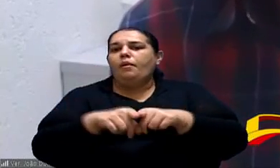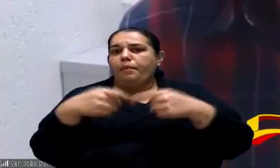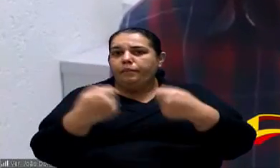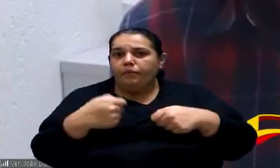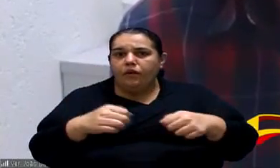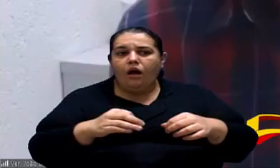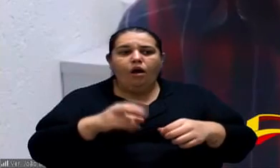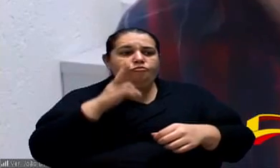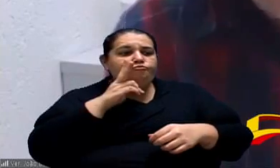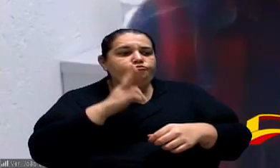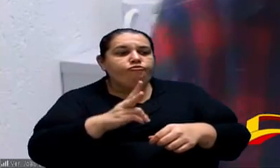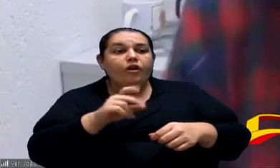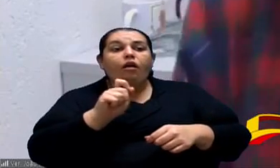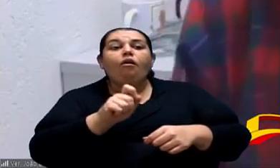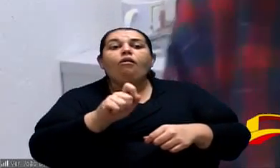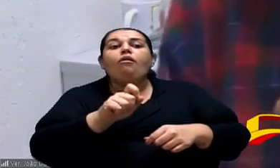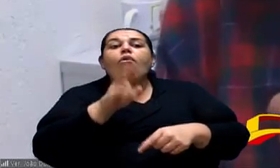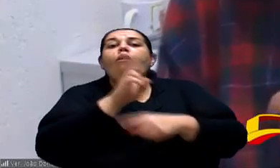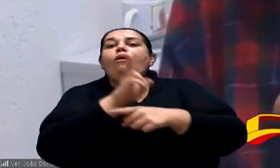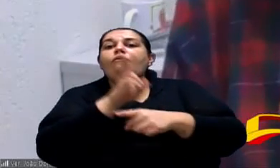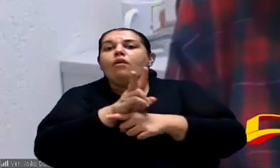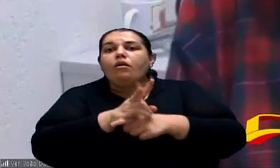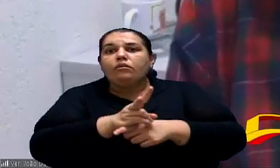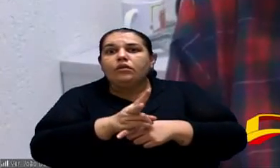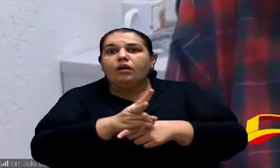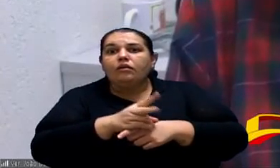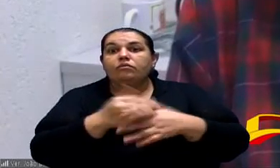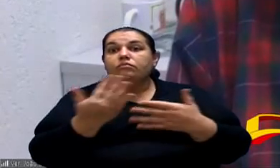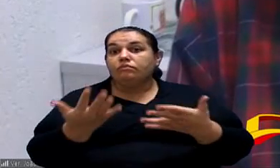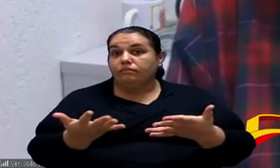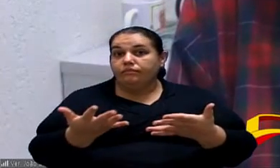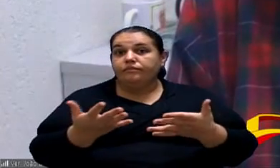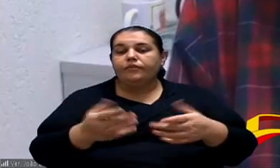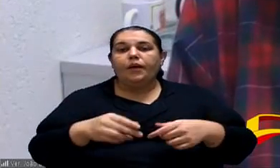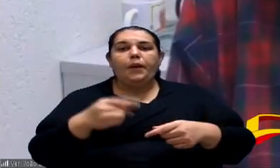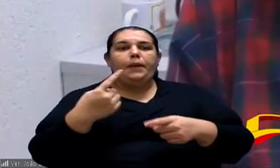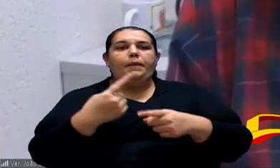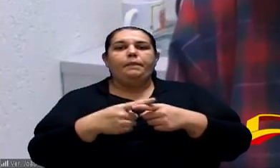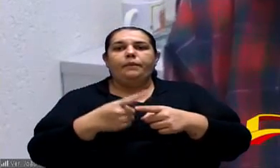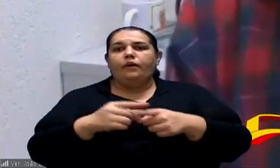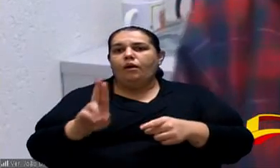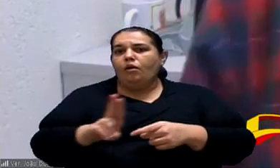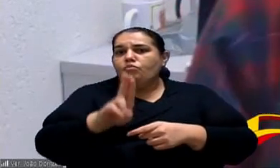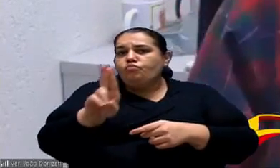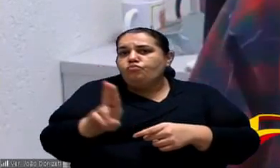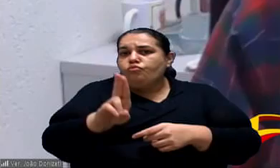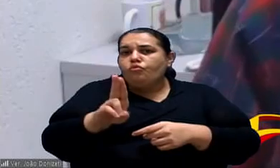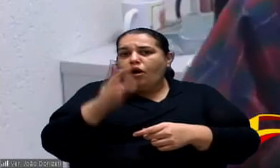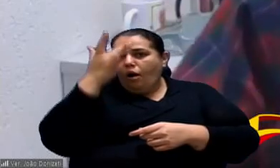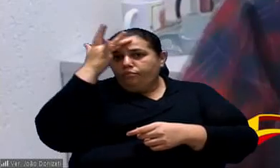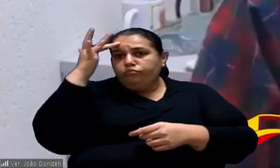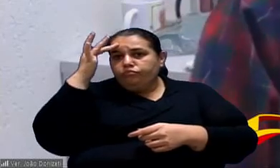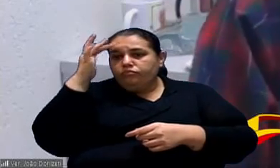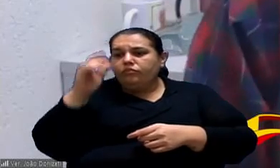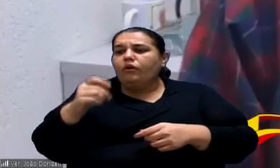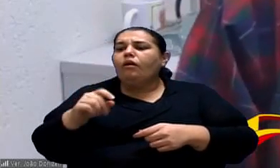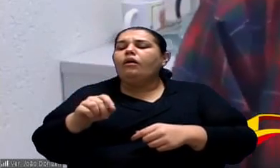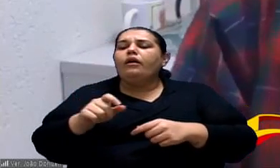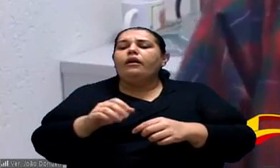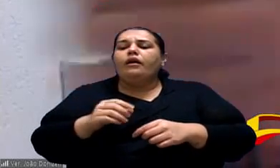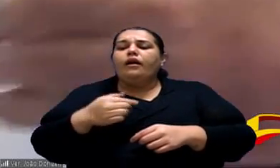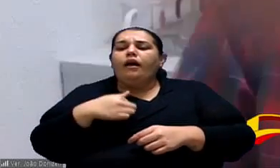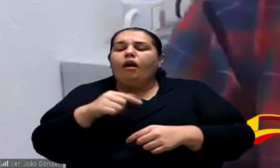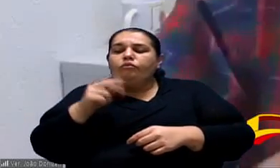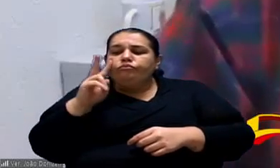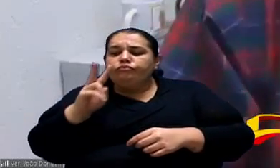a fiscalização, que nem eu fiz como usuário quando estive nessas duas áreas. Eu via demora, fiquei analisando, vinha um